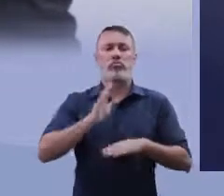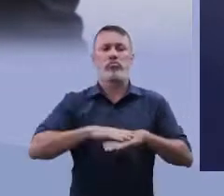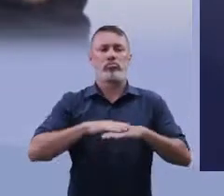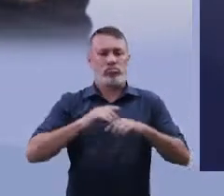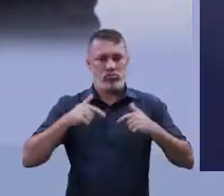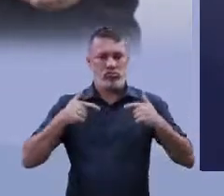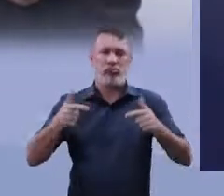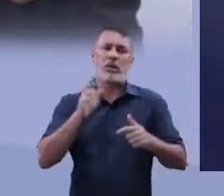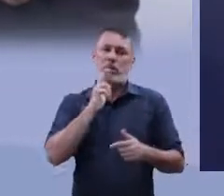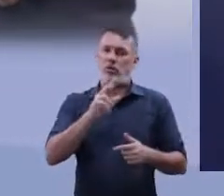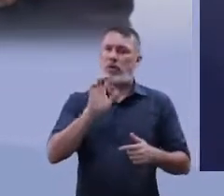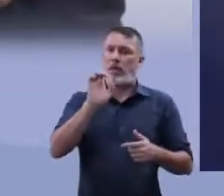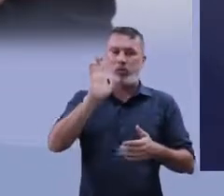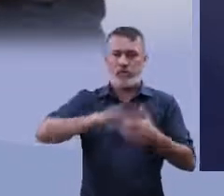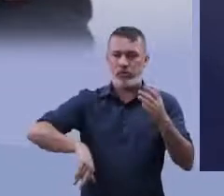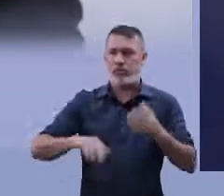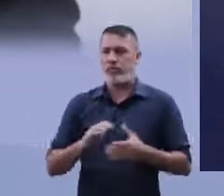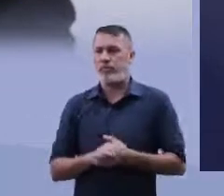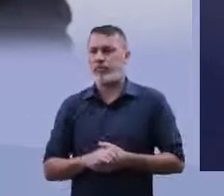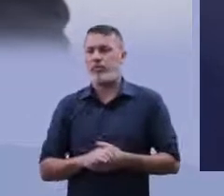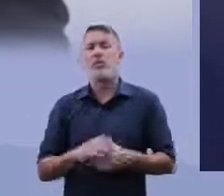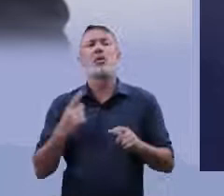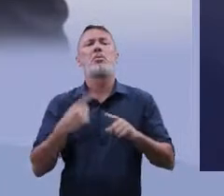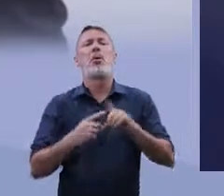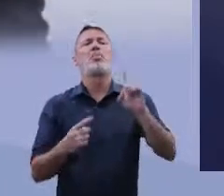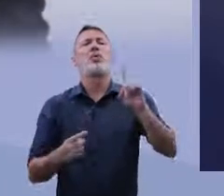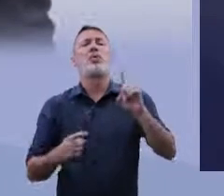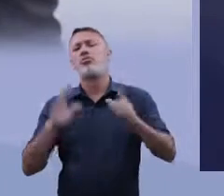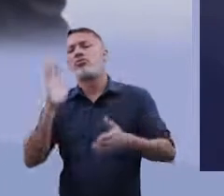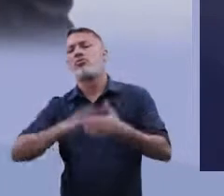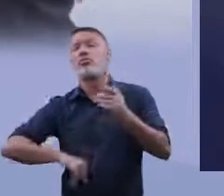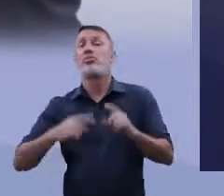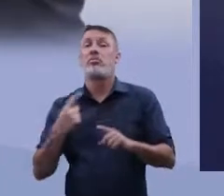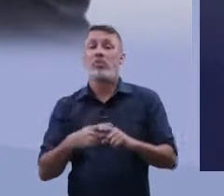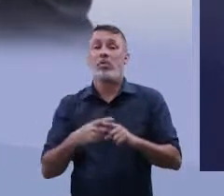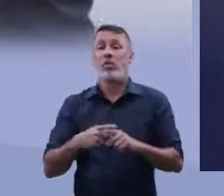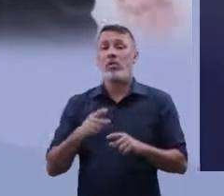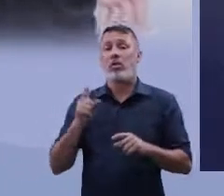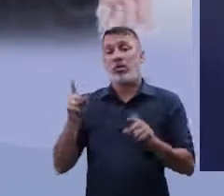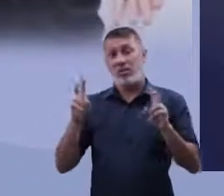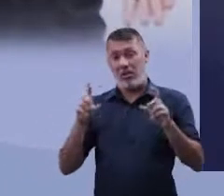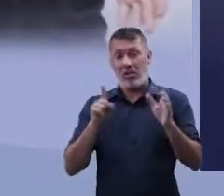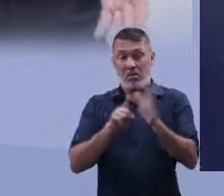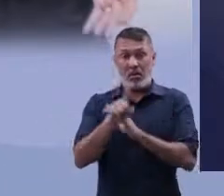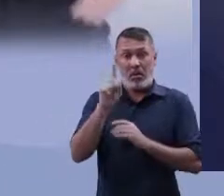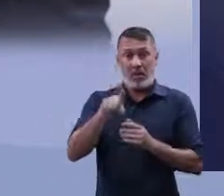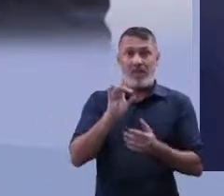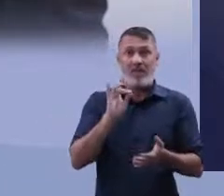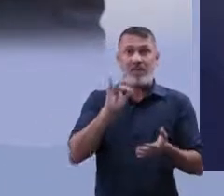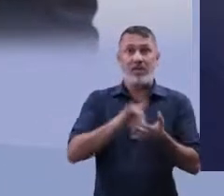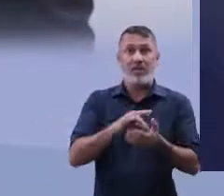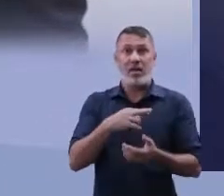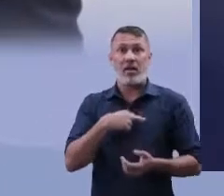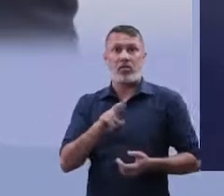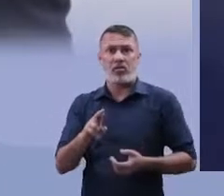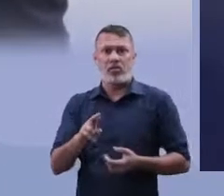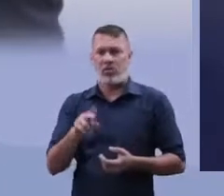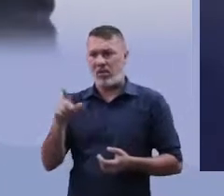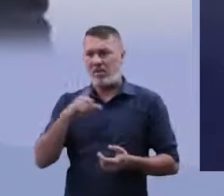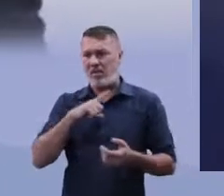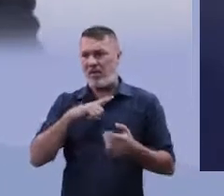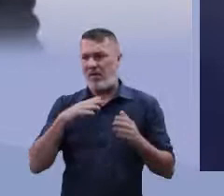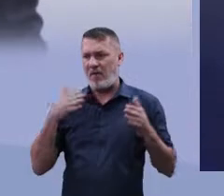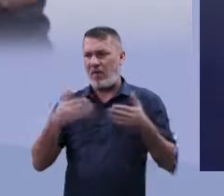e se esclarecer. Alternativa D. Por que não é a D? Porque ele não está falando de verdades religiosas. Ele não está abordando nesse texto